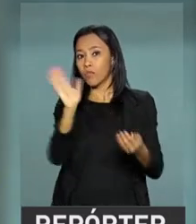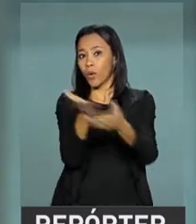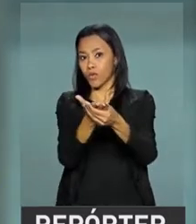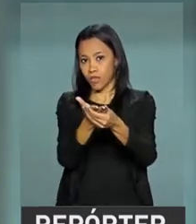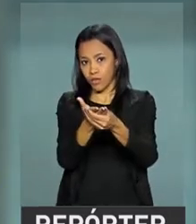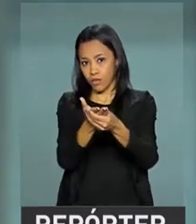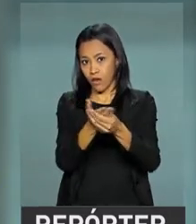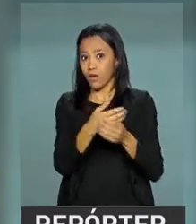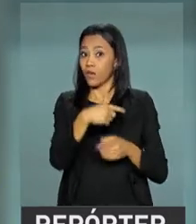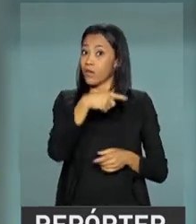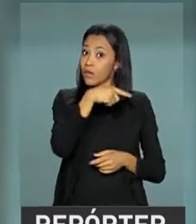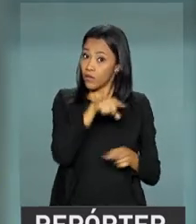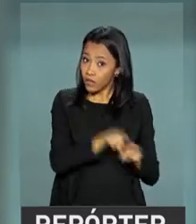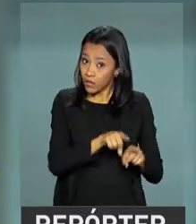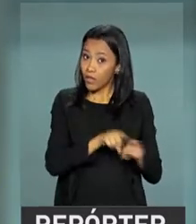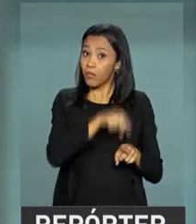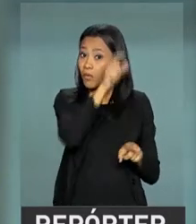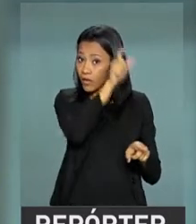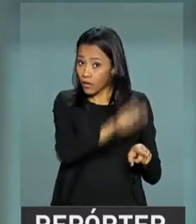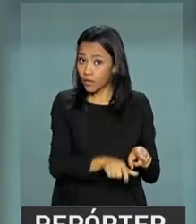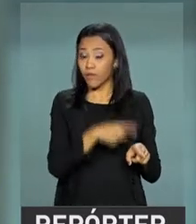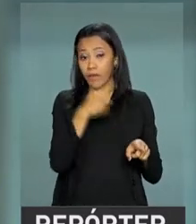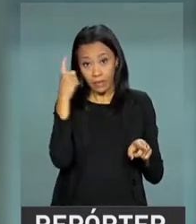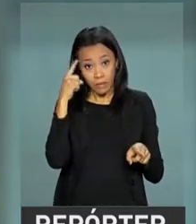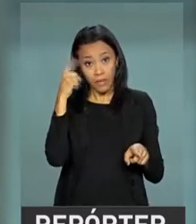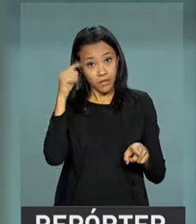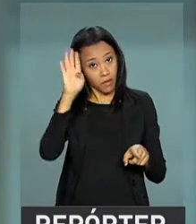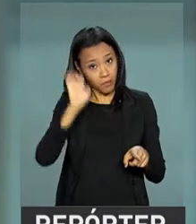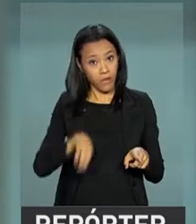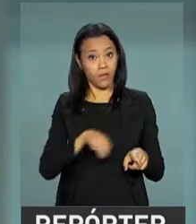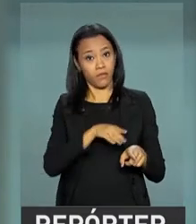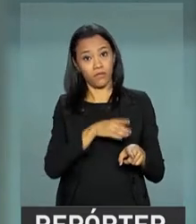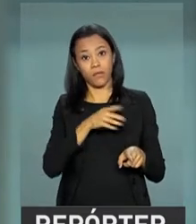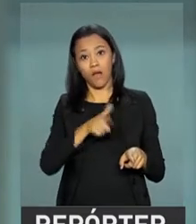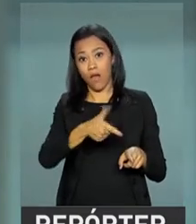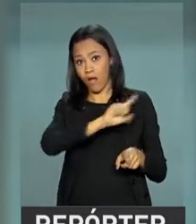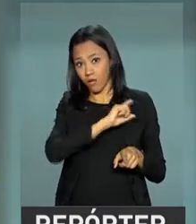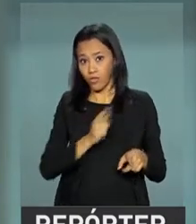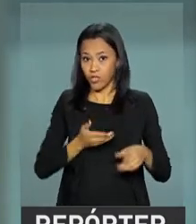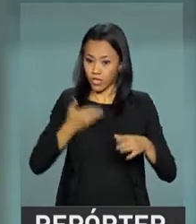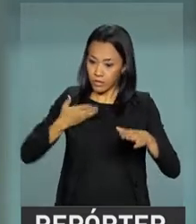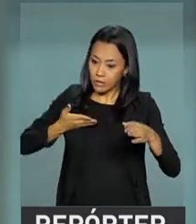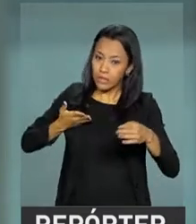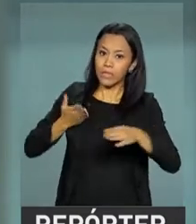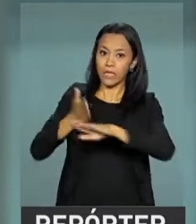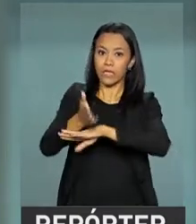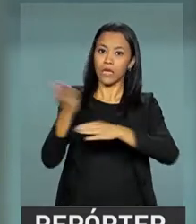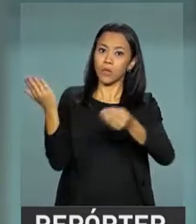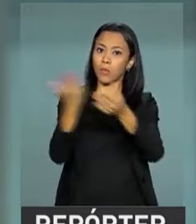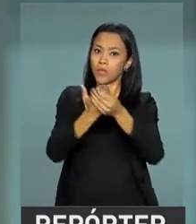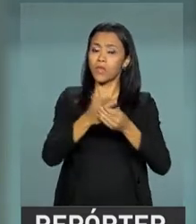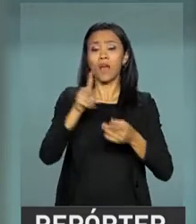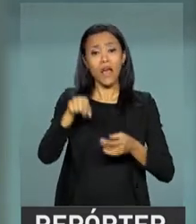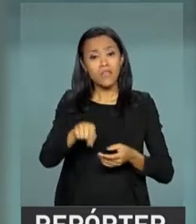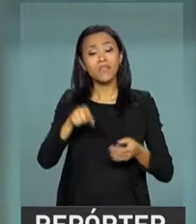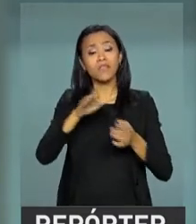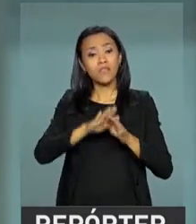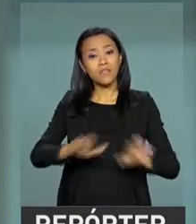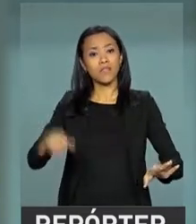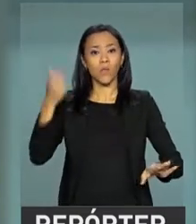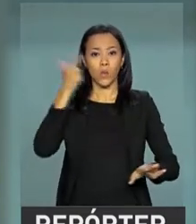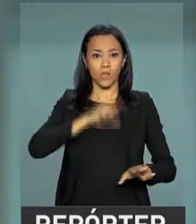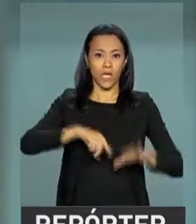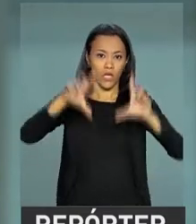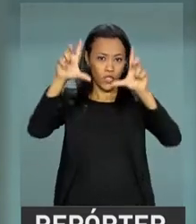empregador muito antes de entrar com recurso assim nós conseguimos diminuir o número de ações número de recursos e aí